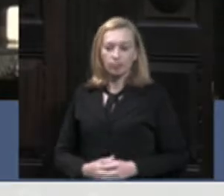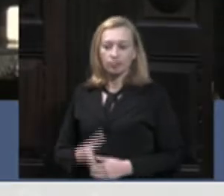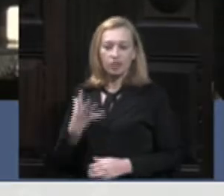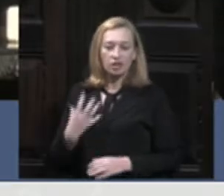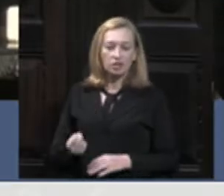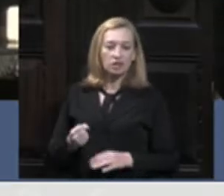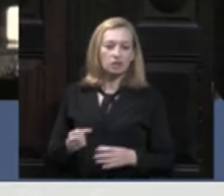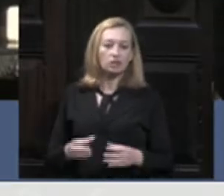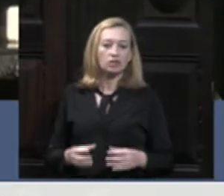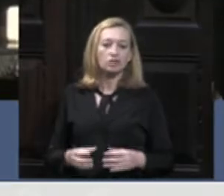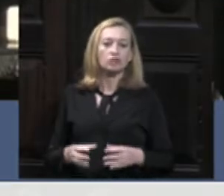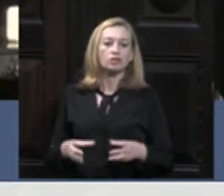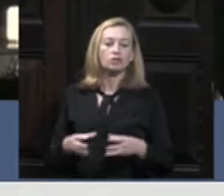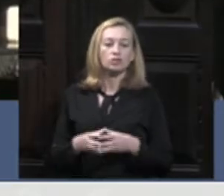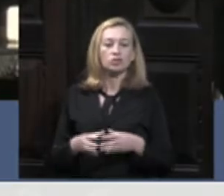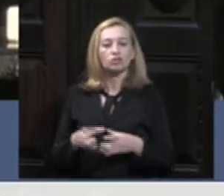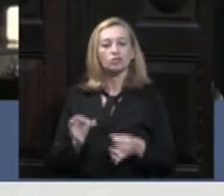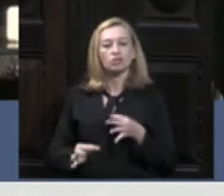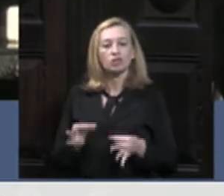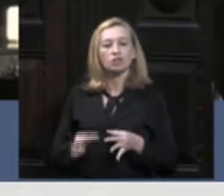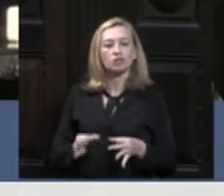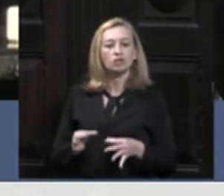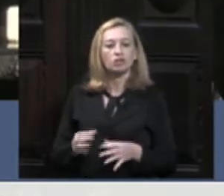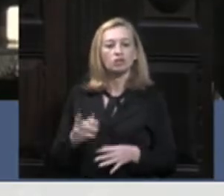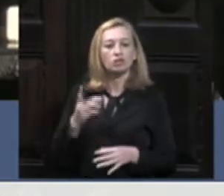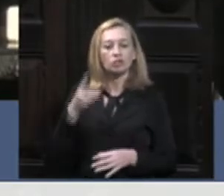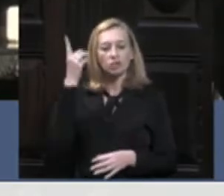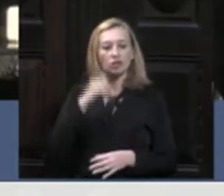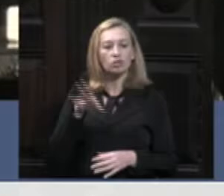de Constituição e Justiça, deputado Luiz Paulo.